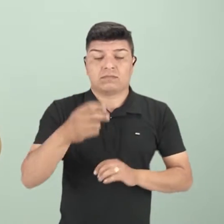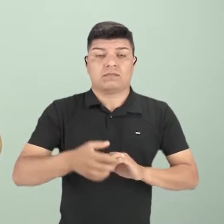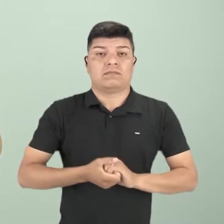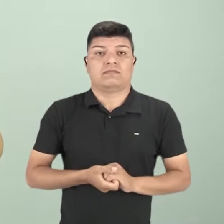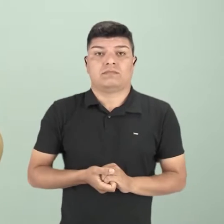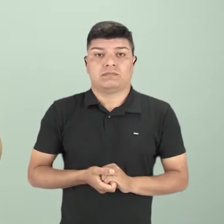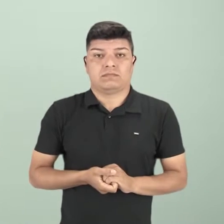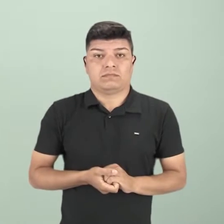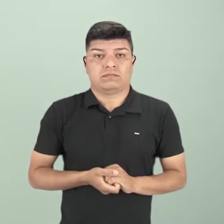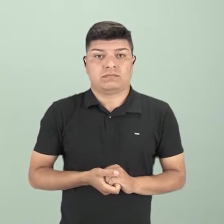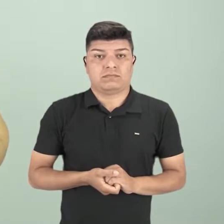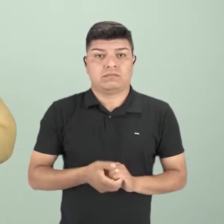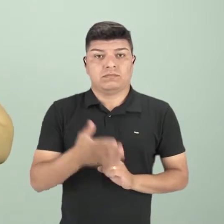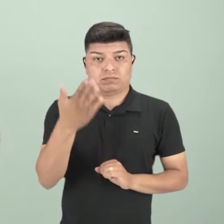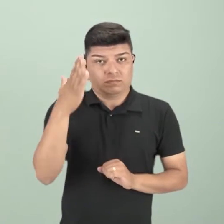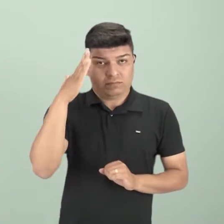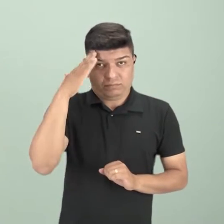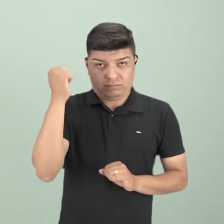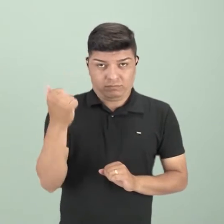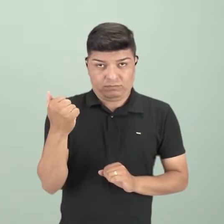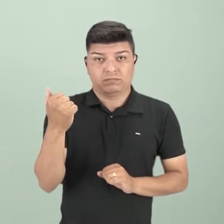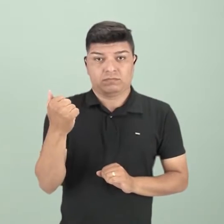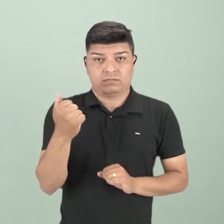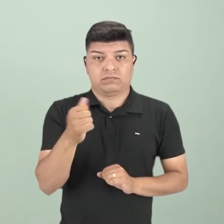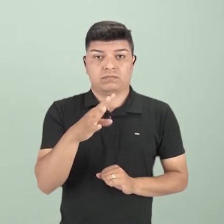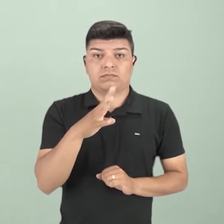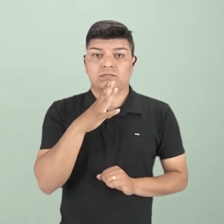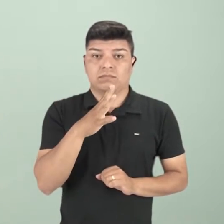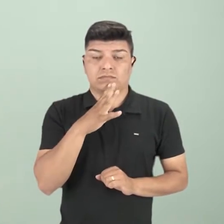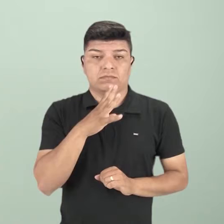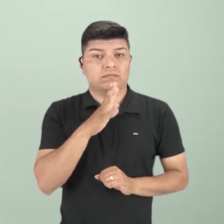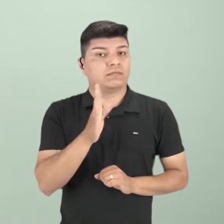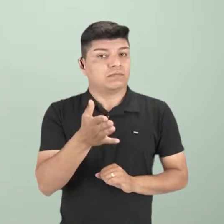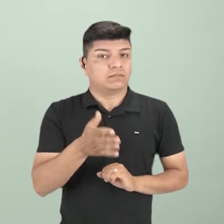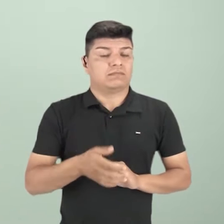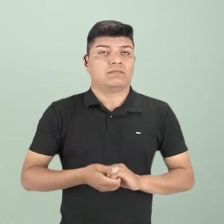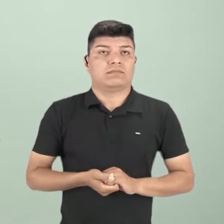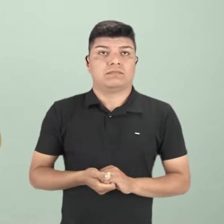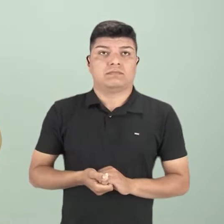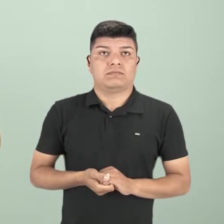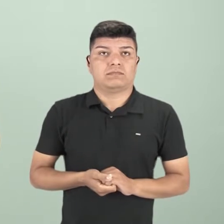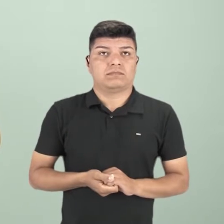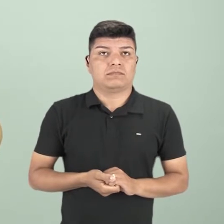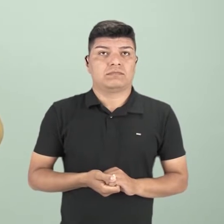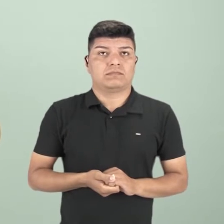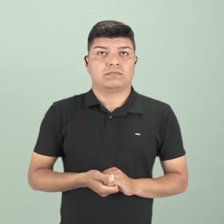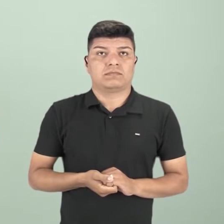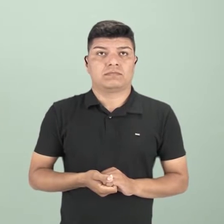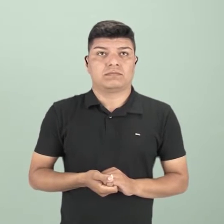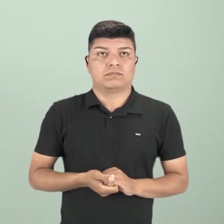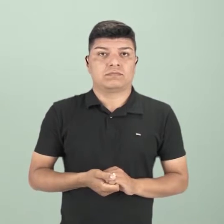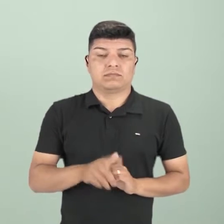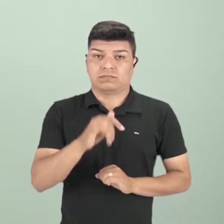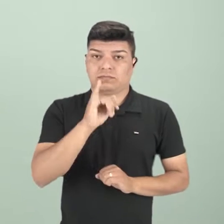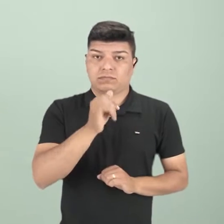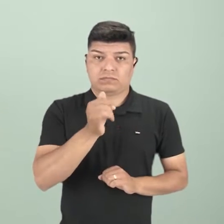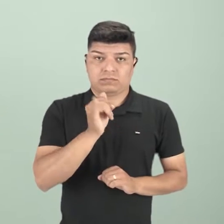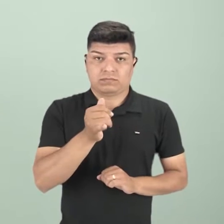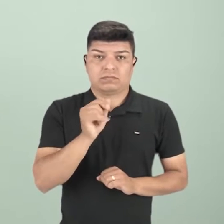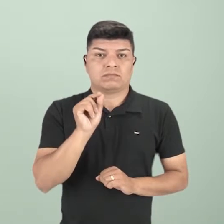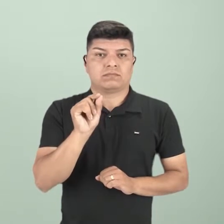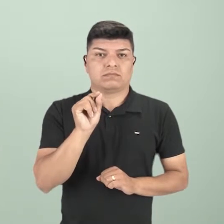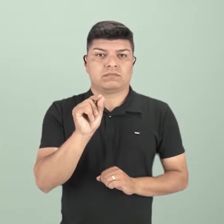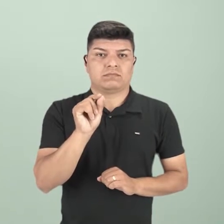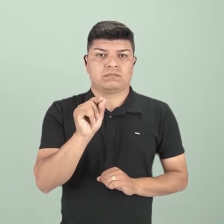histórias. Vocês devem já ter muita ciência disso, né? Tenho certeza. E essa narração, ela